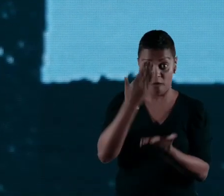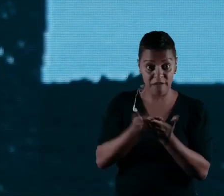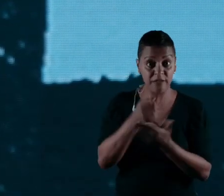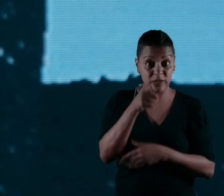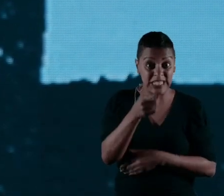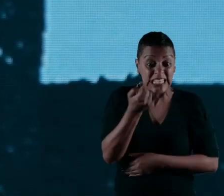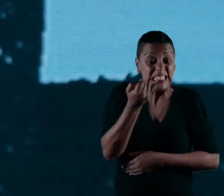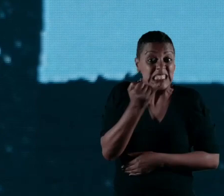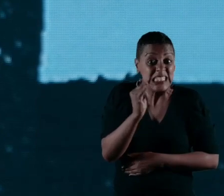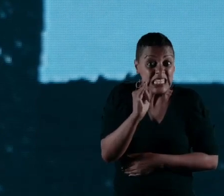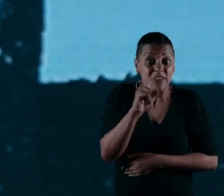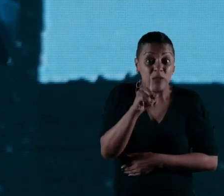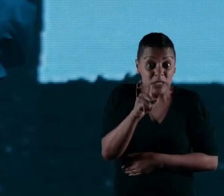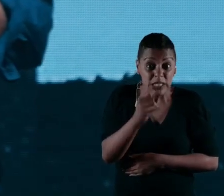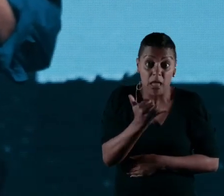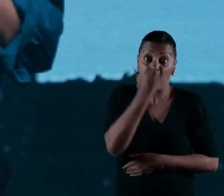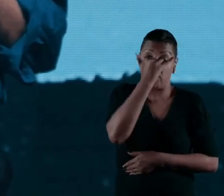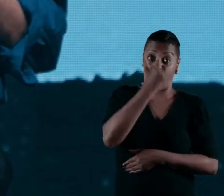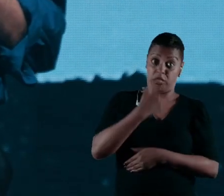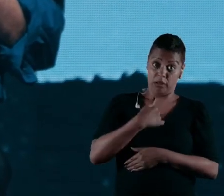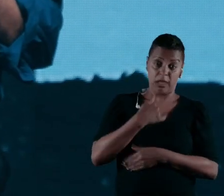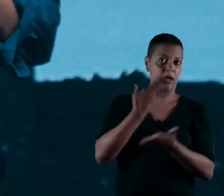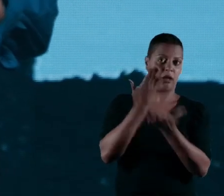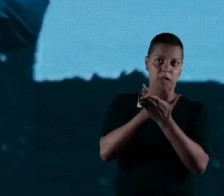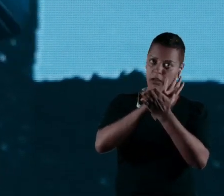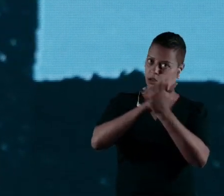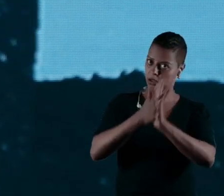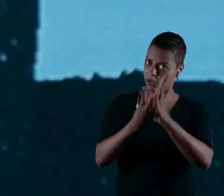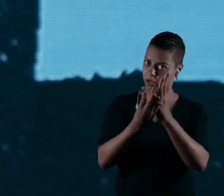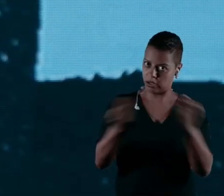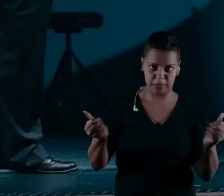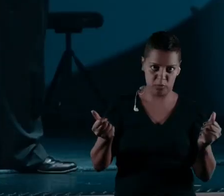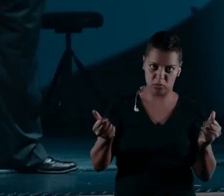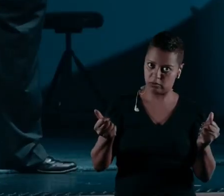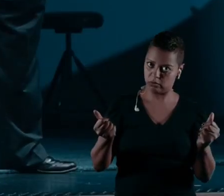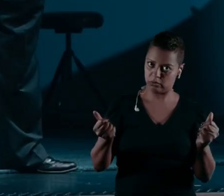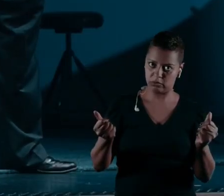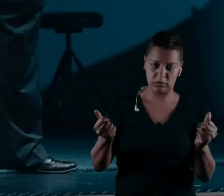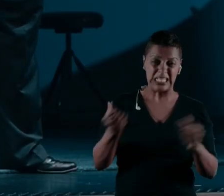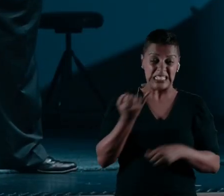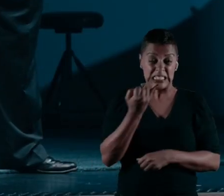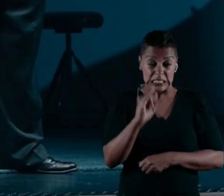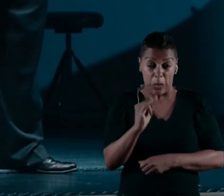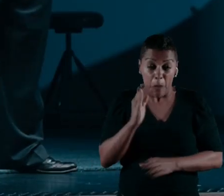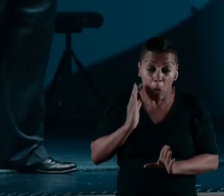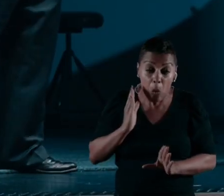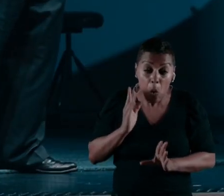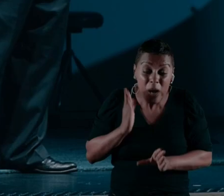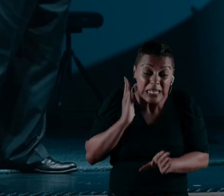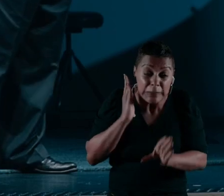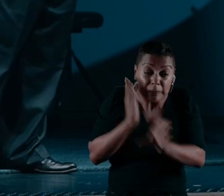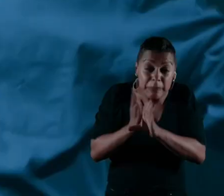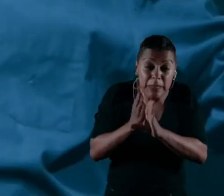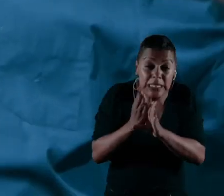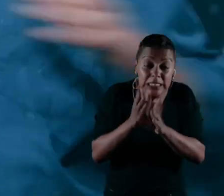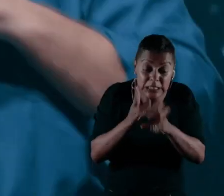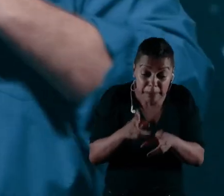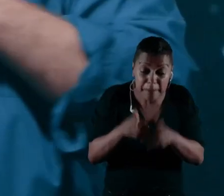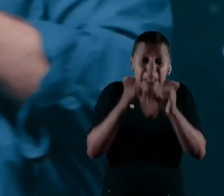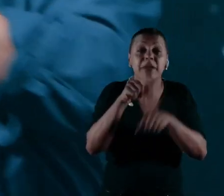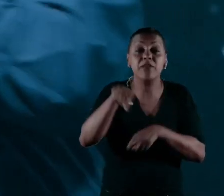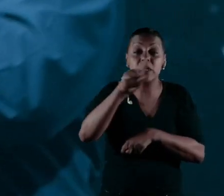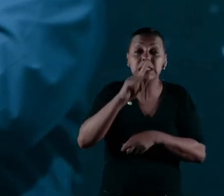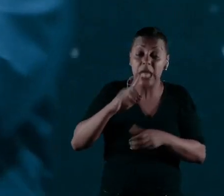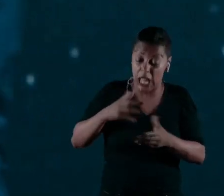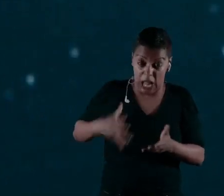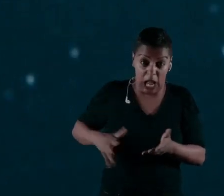a confiança acabou. Se eu descobrir que você me roubou um centavo, tchau, nunca mais. Eu